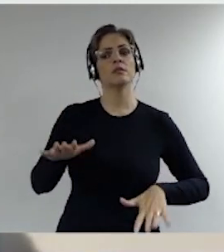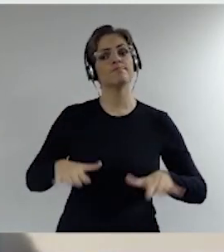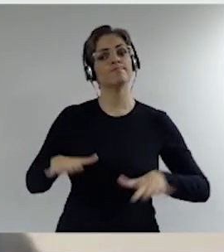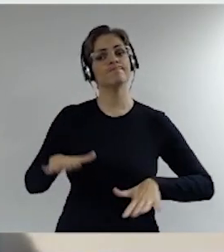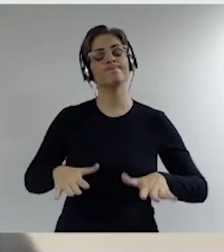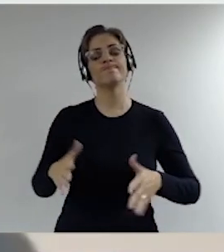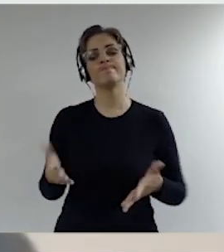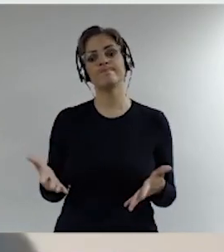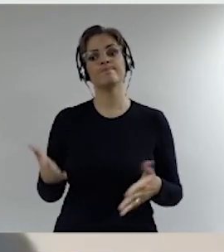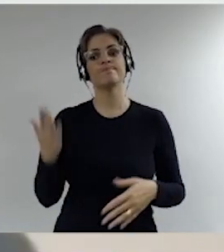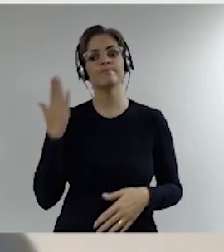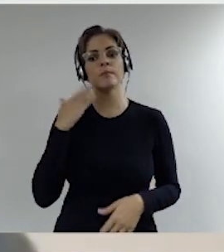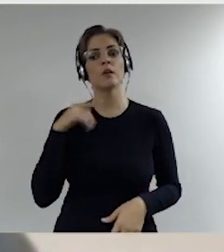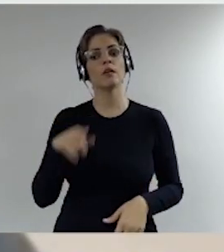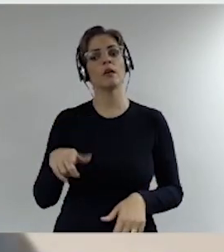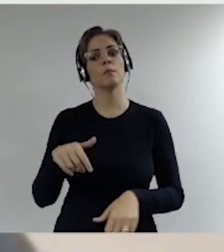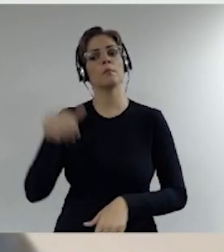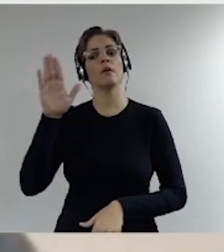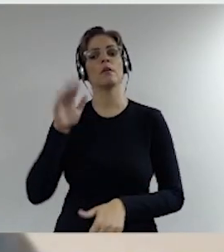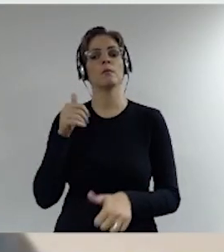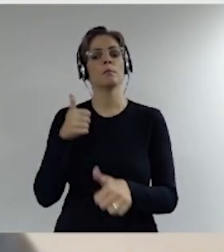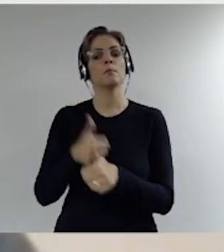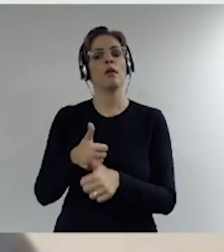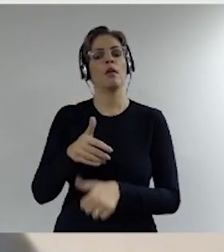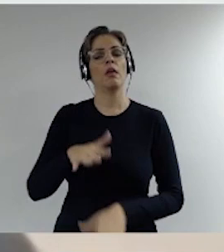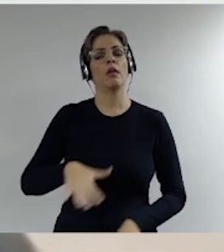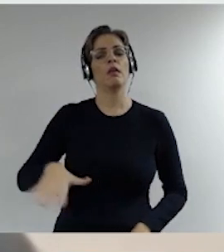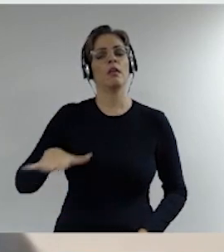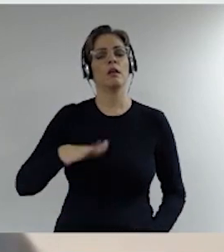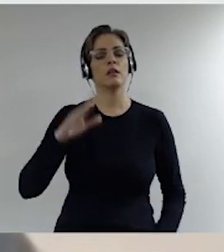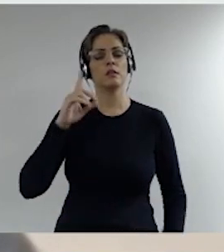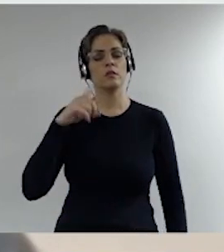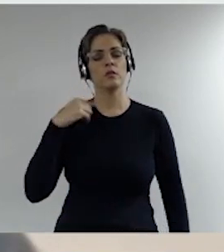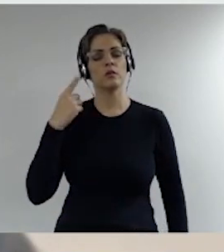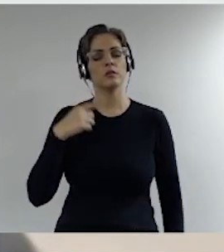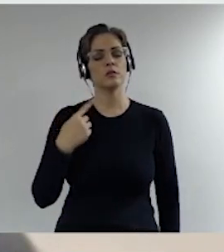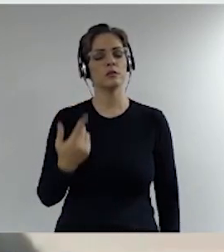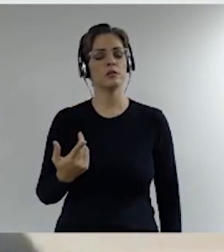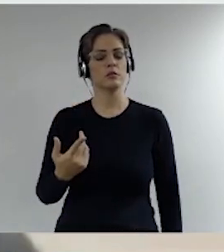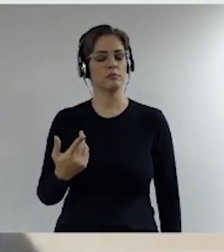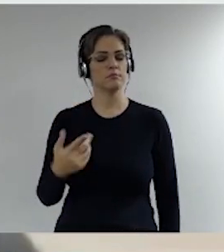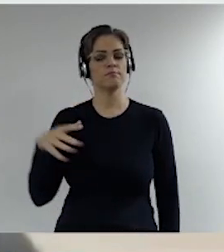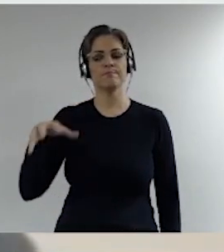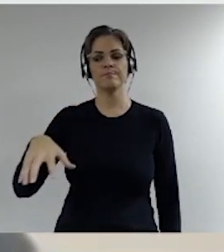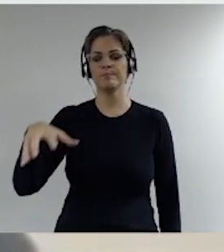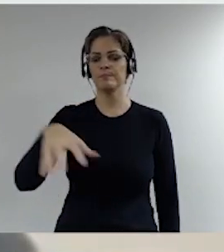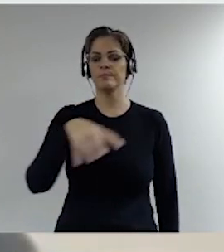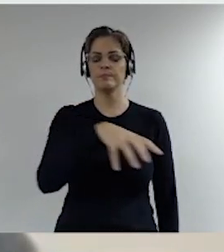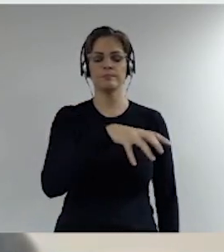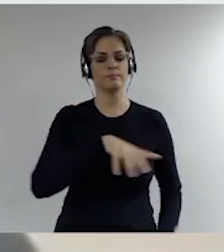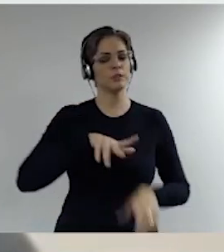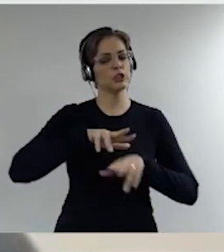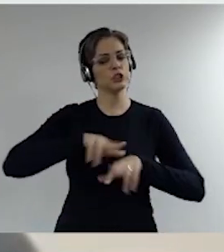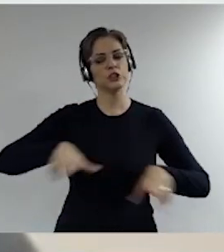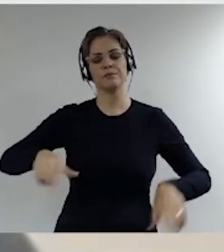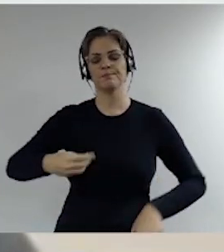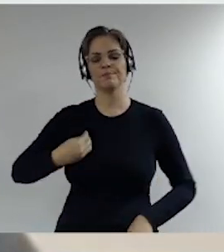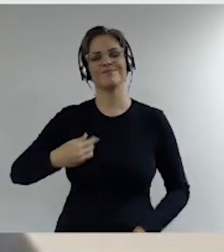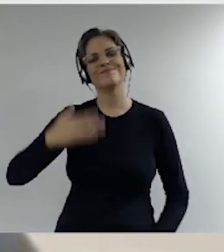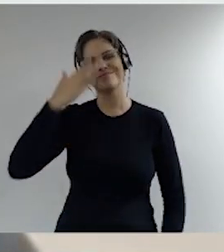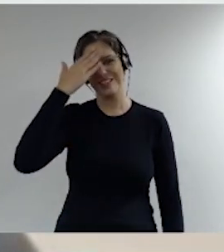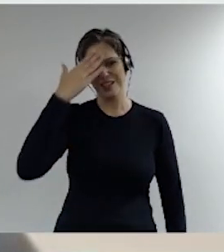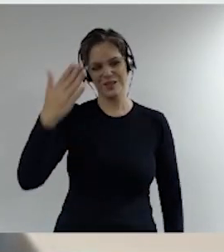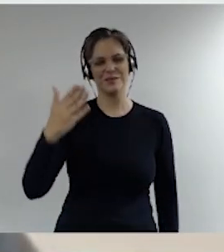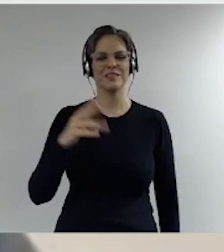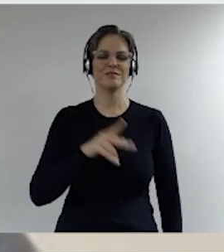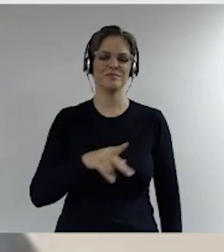está mais perto do clamor da advocacia, com cada comarca com a sua realidade. Muito obrigado, doutor El,